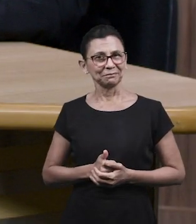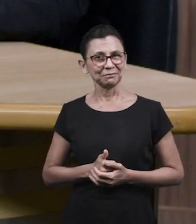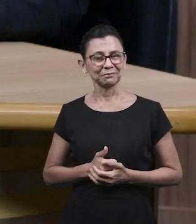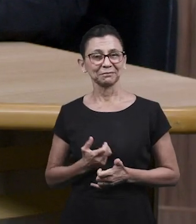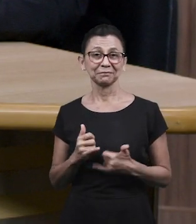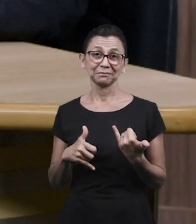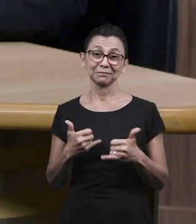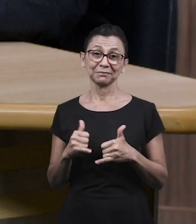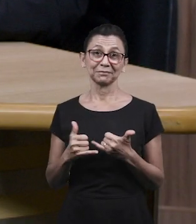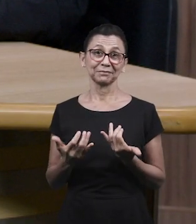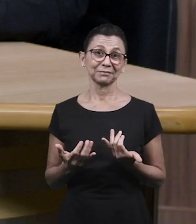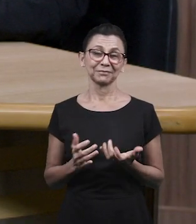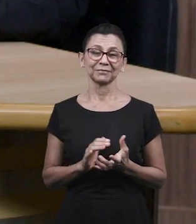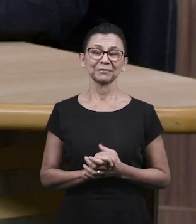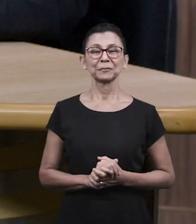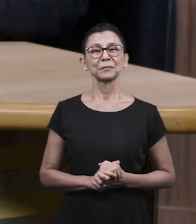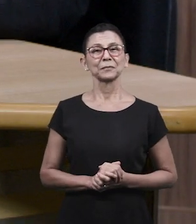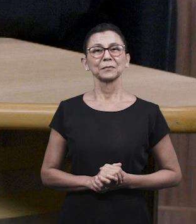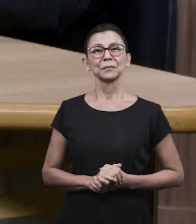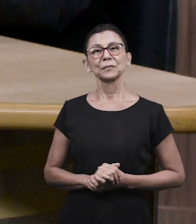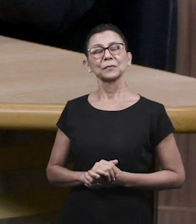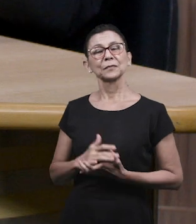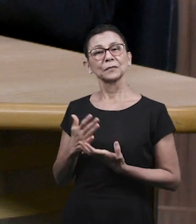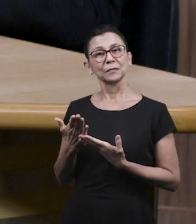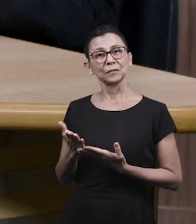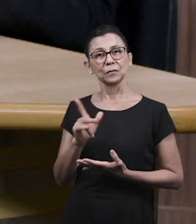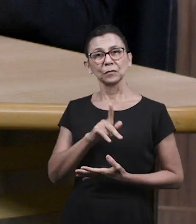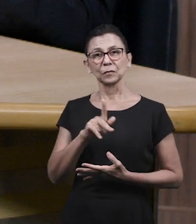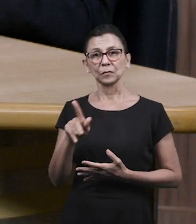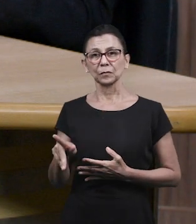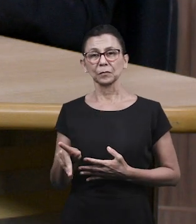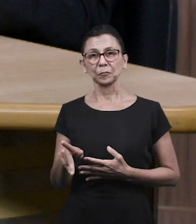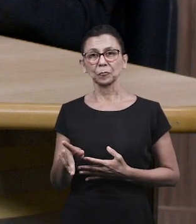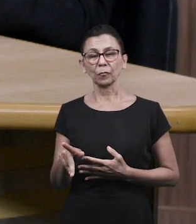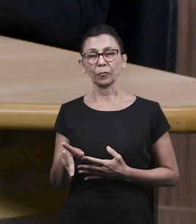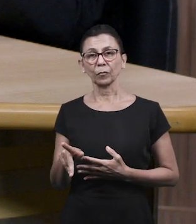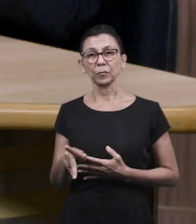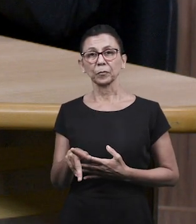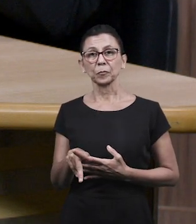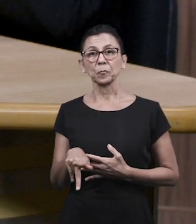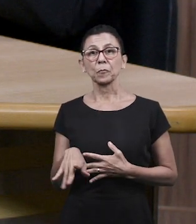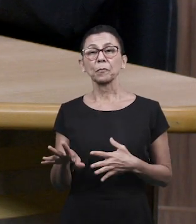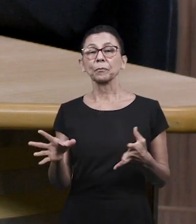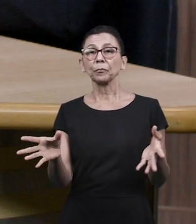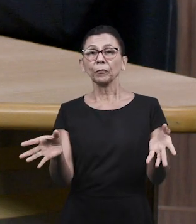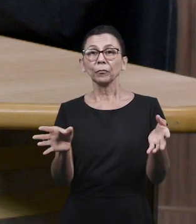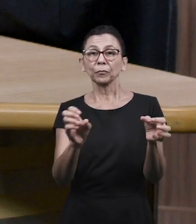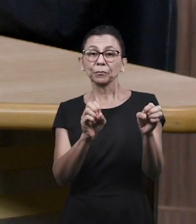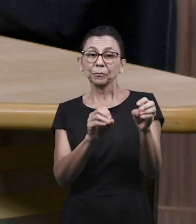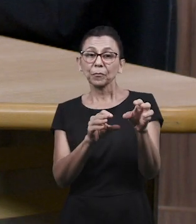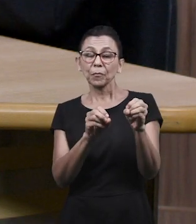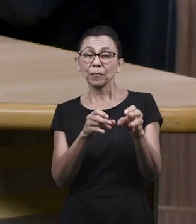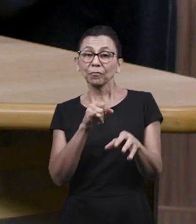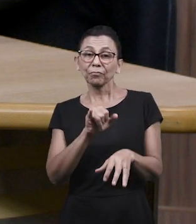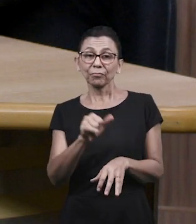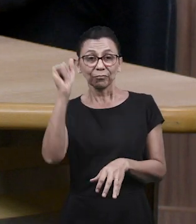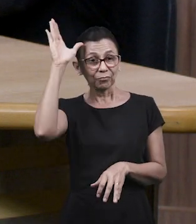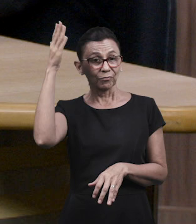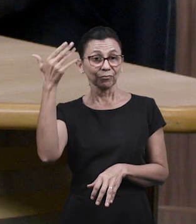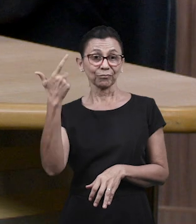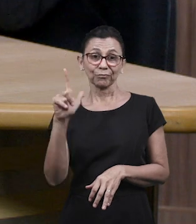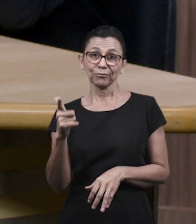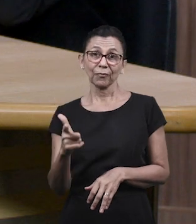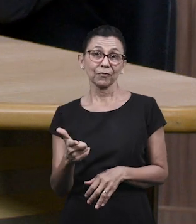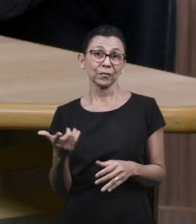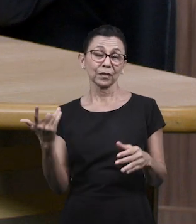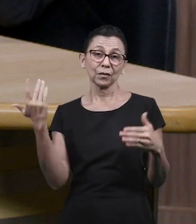Entendeu? Então, o seguinte, ele nos ensinava, porque se não resolvesse aquele problema, não ia